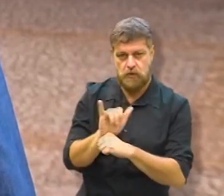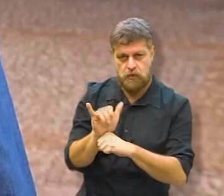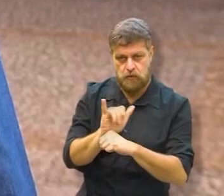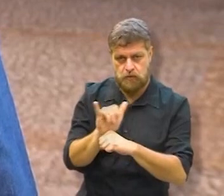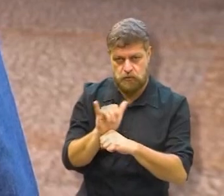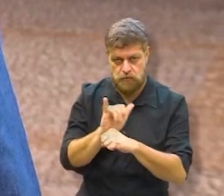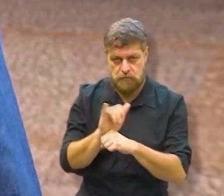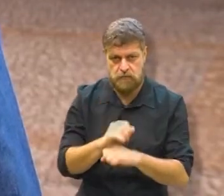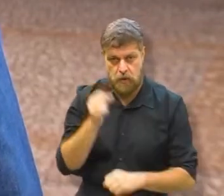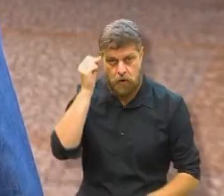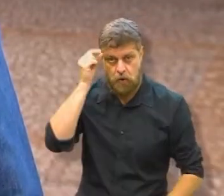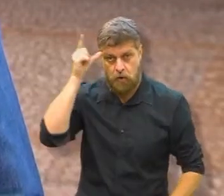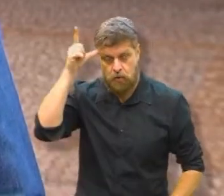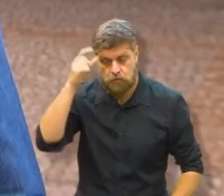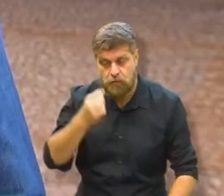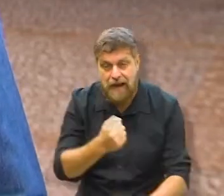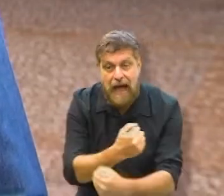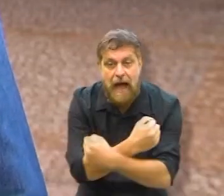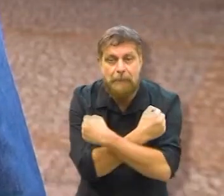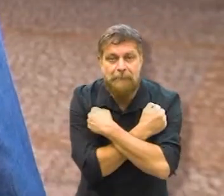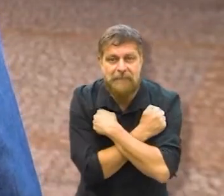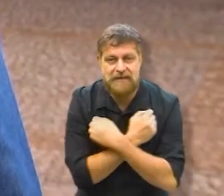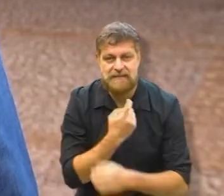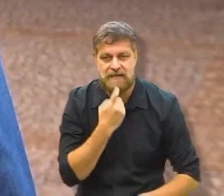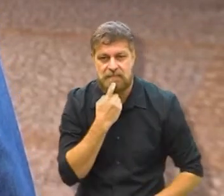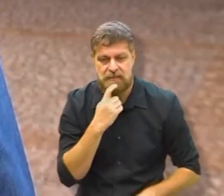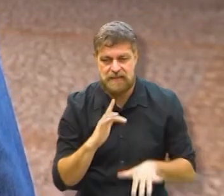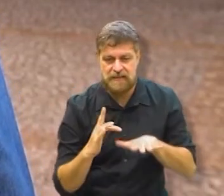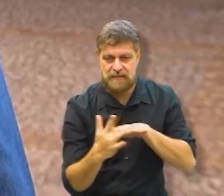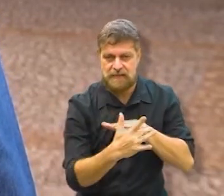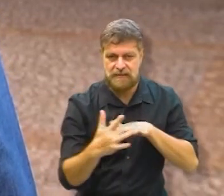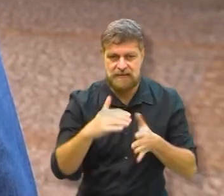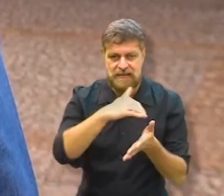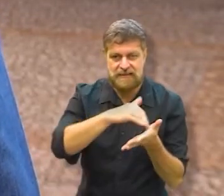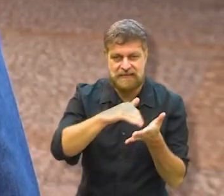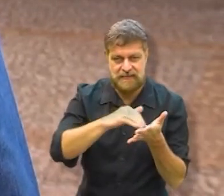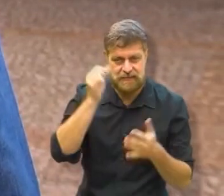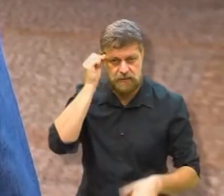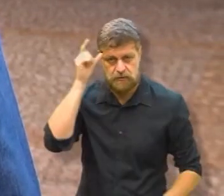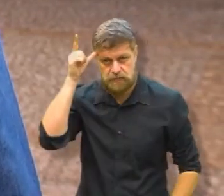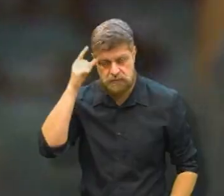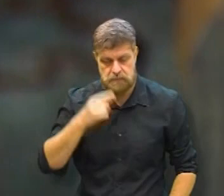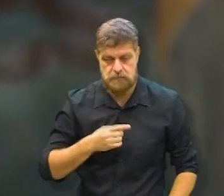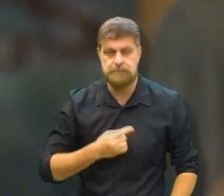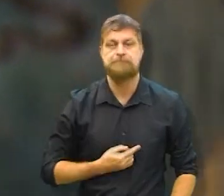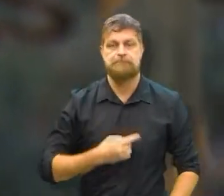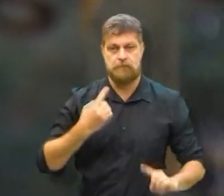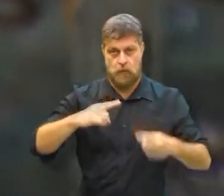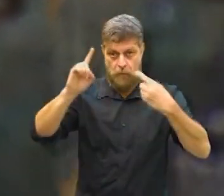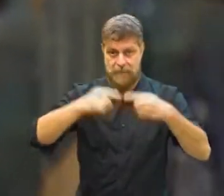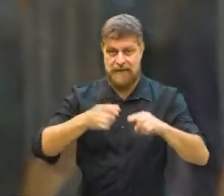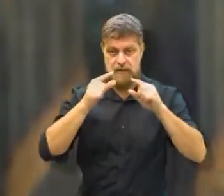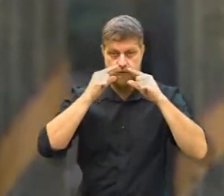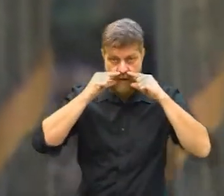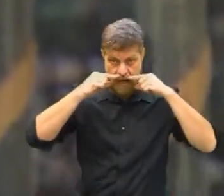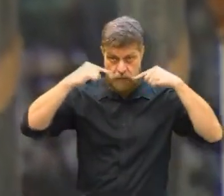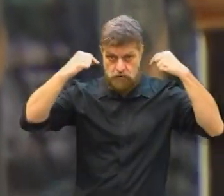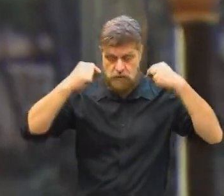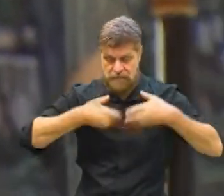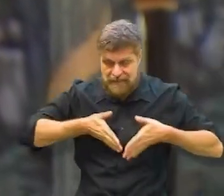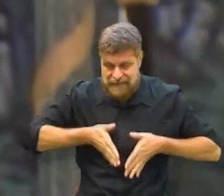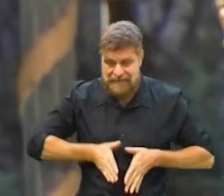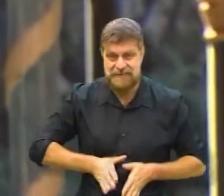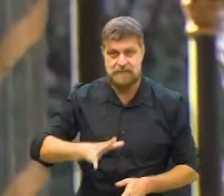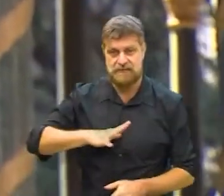no YouTube Cultura Abraça Campinas e também nas redes sociais da Secretaria de Cultura. Antônio Carlos Gomes nasceu